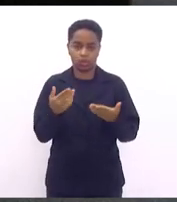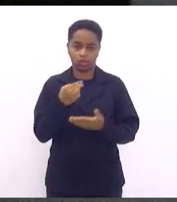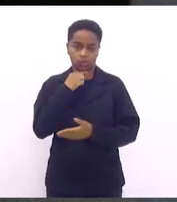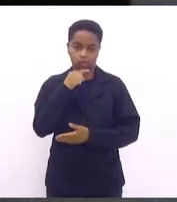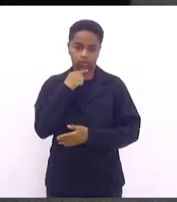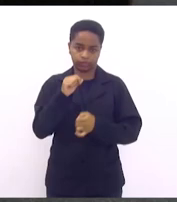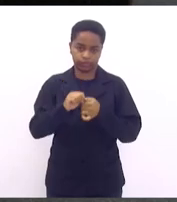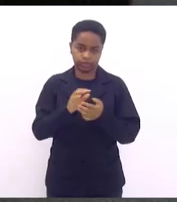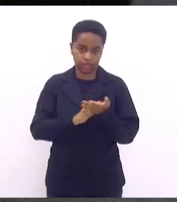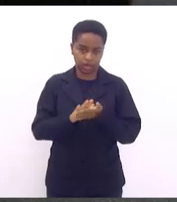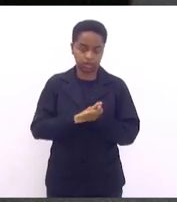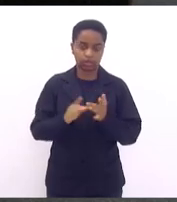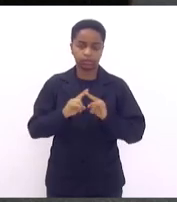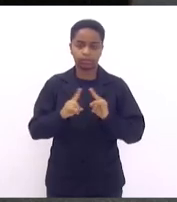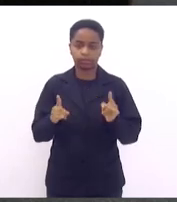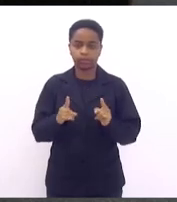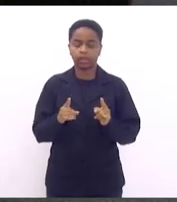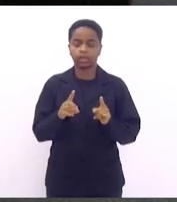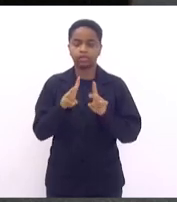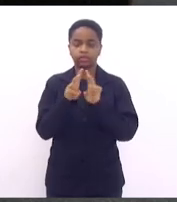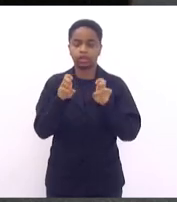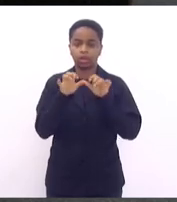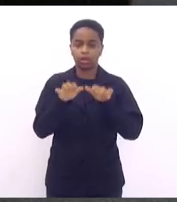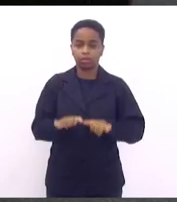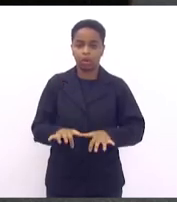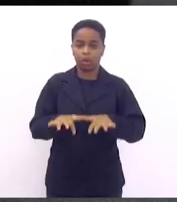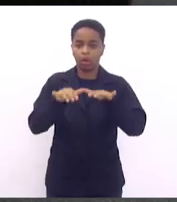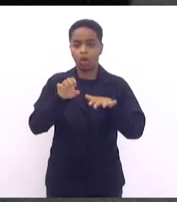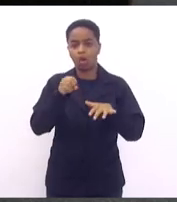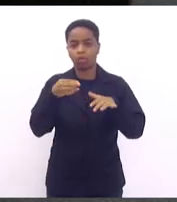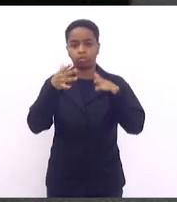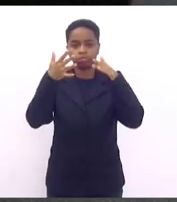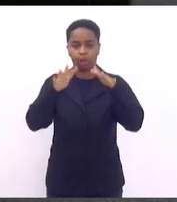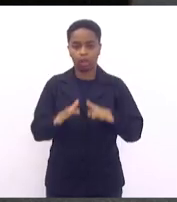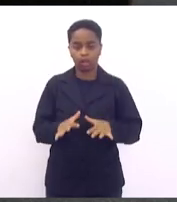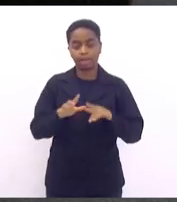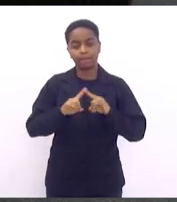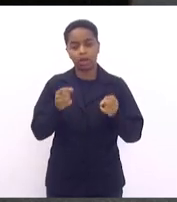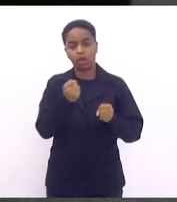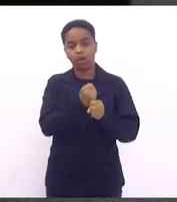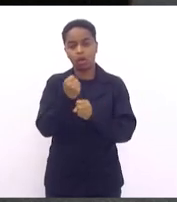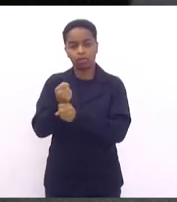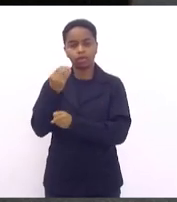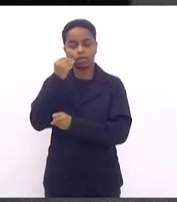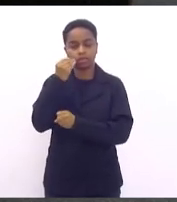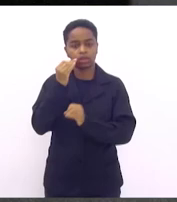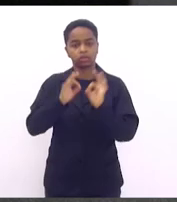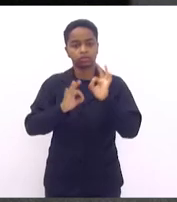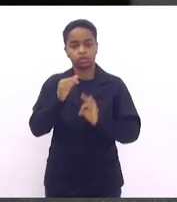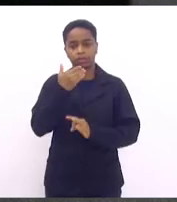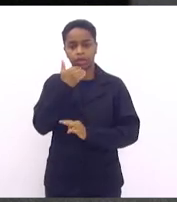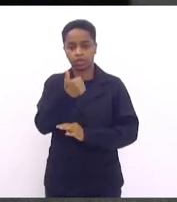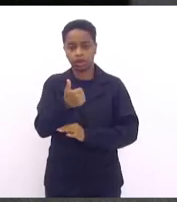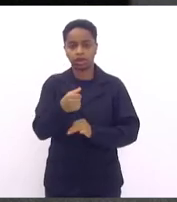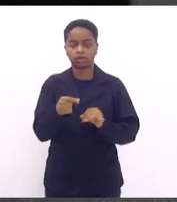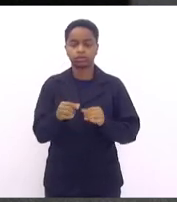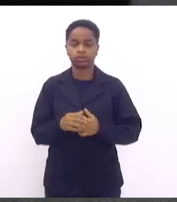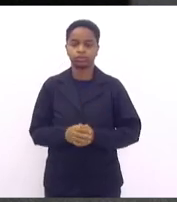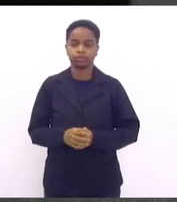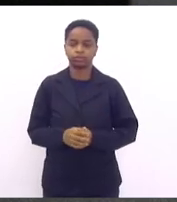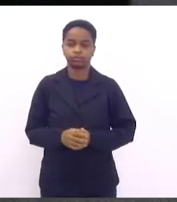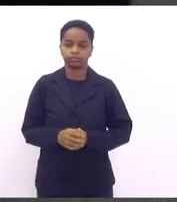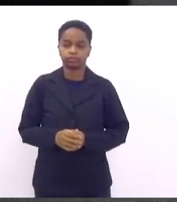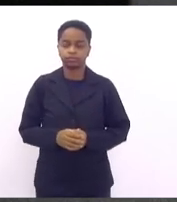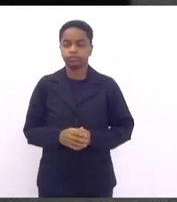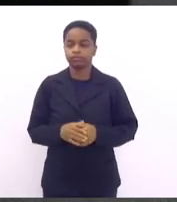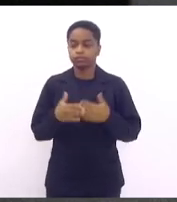feito, para as questões das inundações, dos deslizamentos, ou seja, obras de contenção, de canalização, de drenagem. Então,